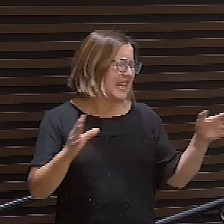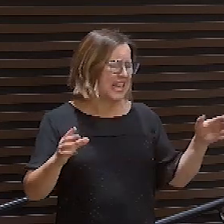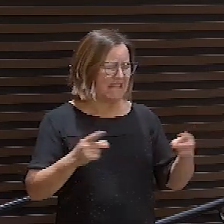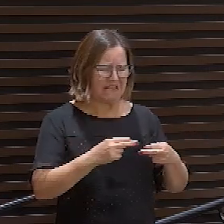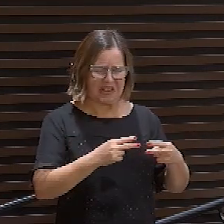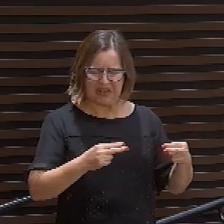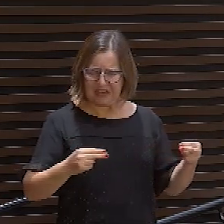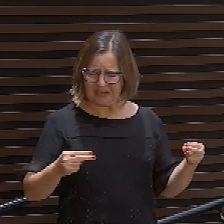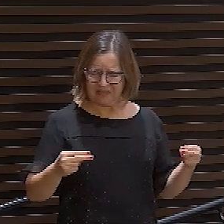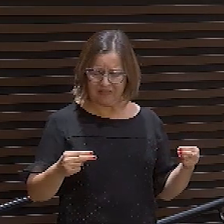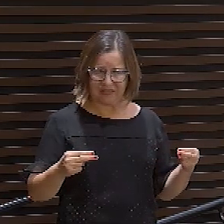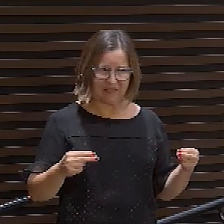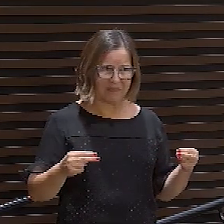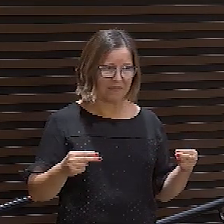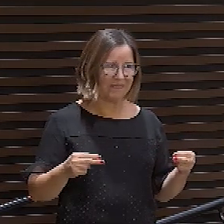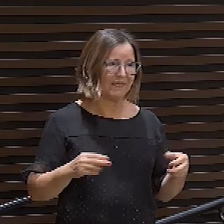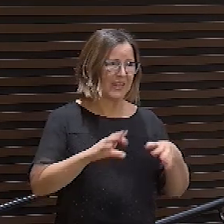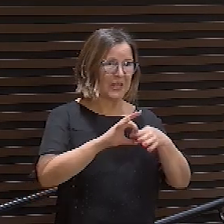Solta